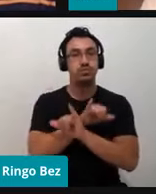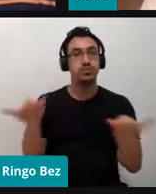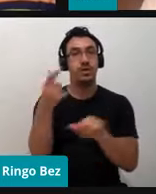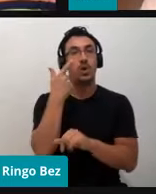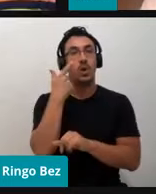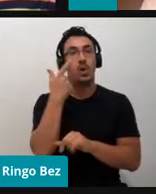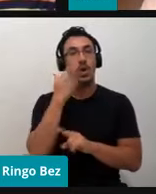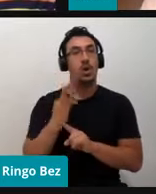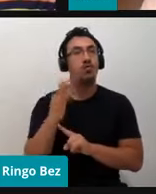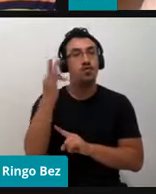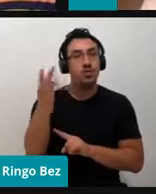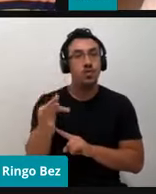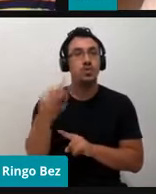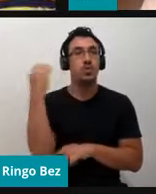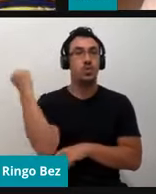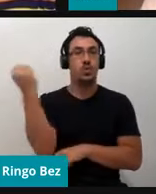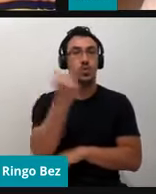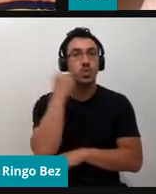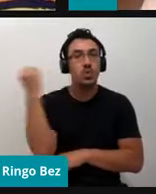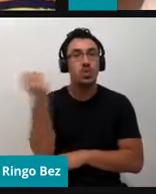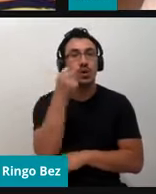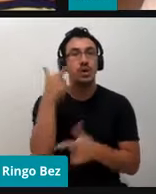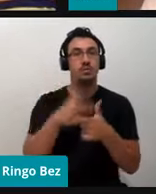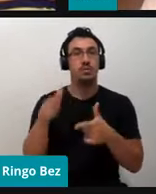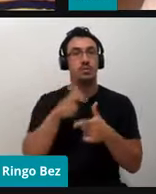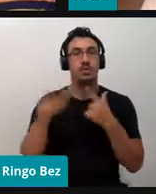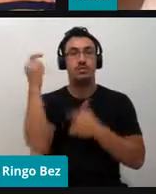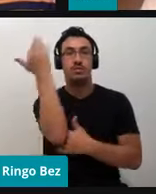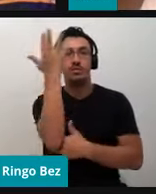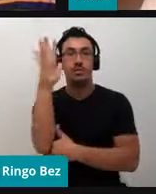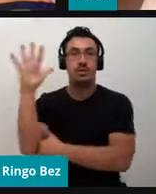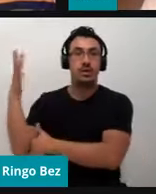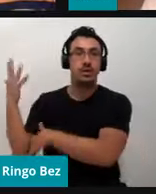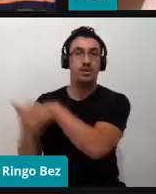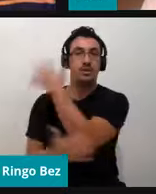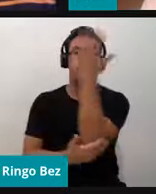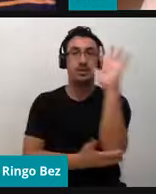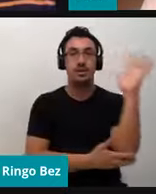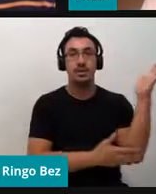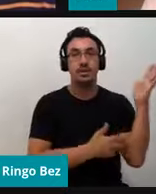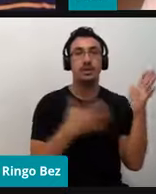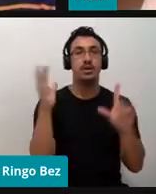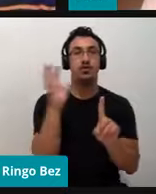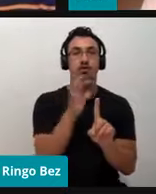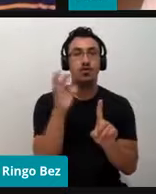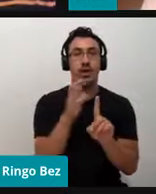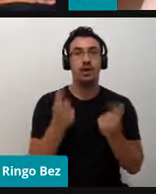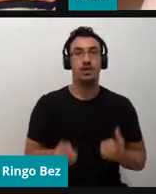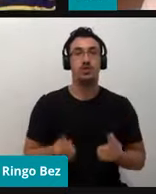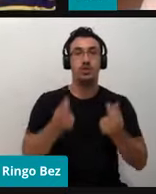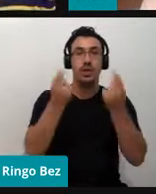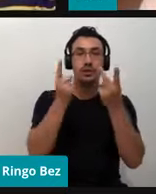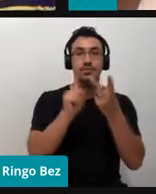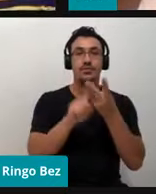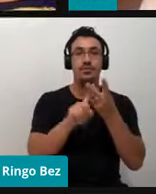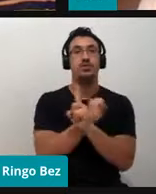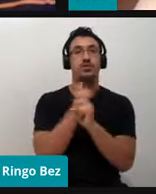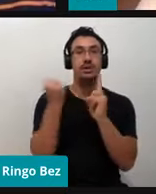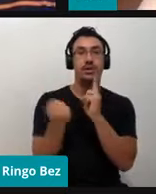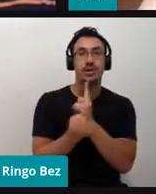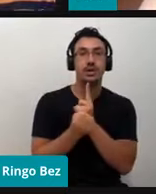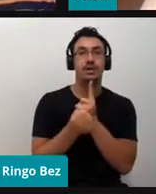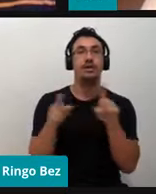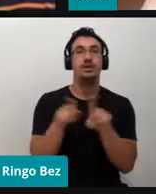futuro com graves problemas ambientais que iam interferir na economia, que iam interferir na sociedade, que iam